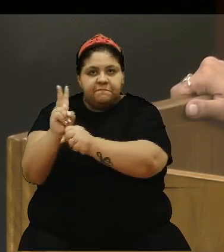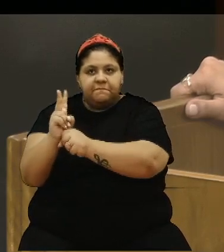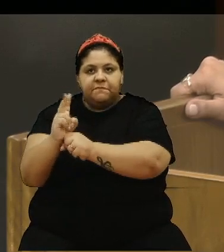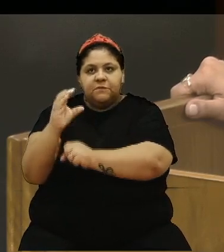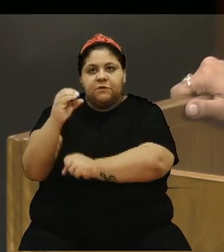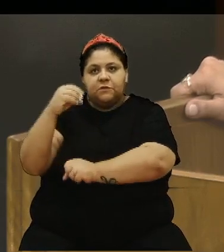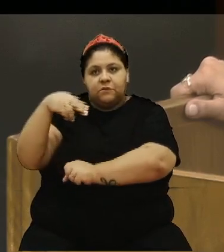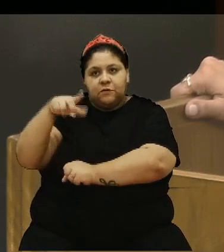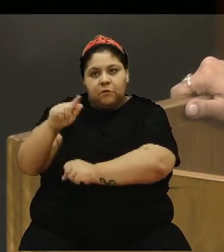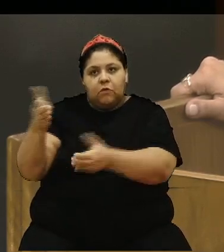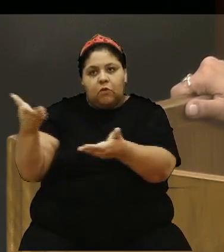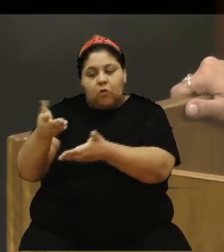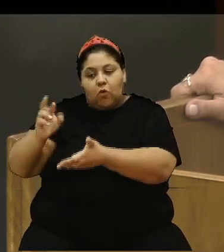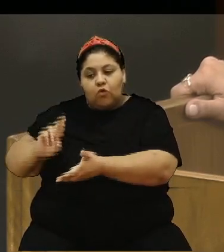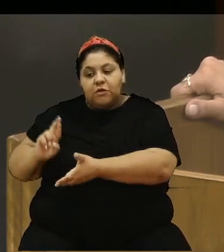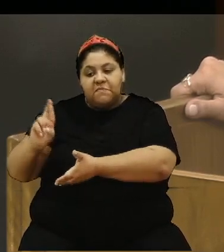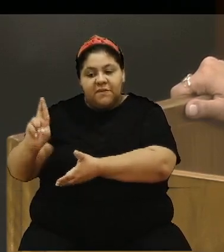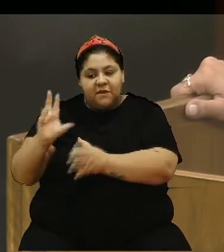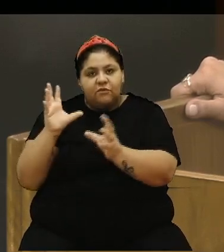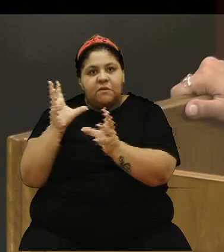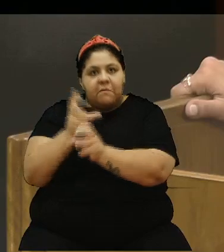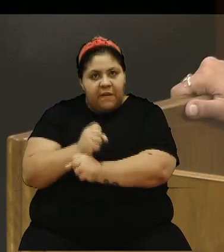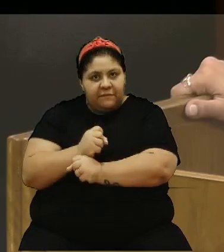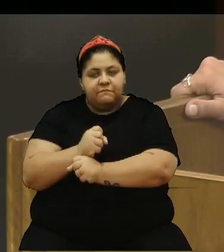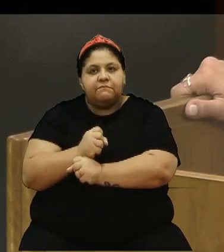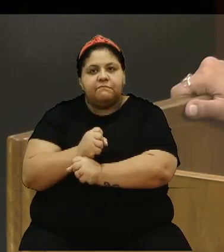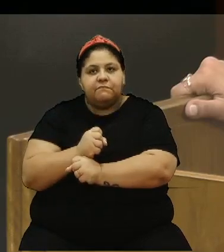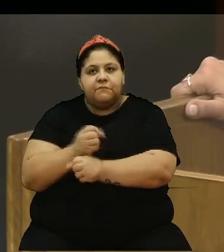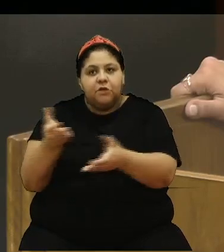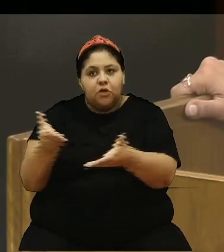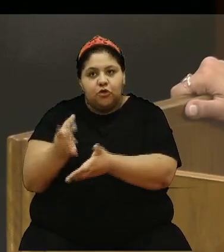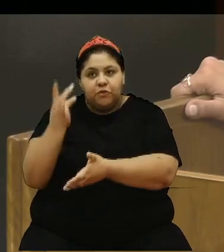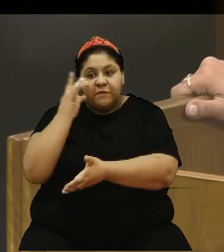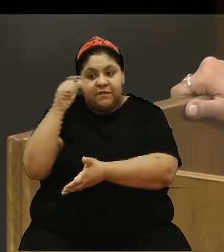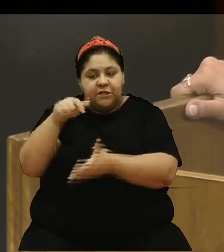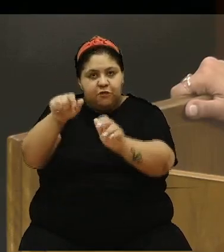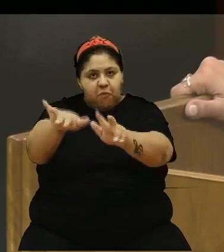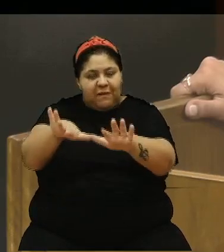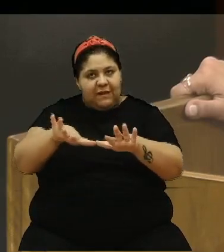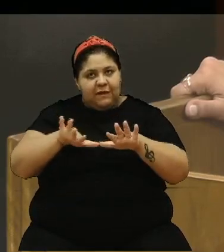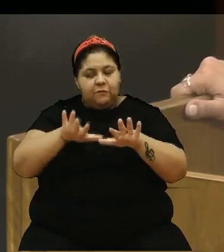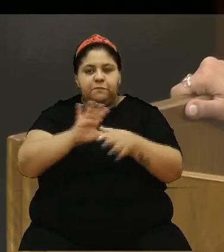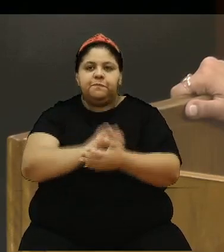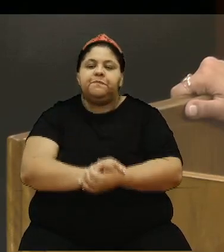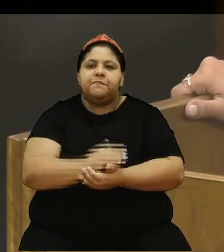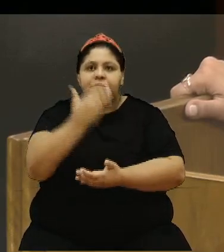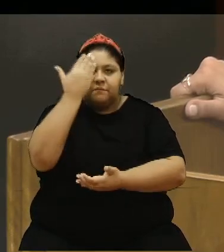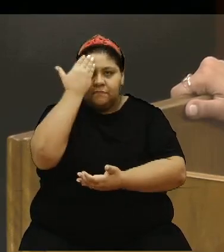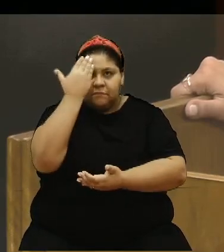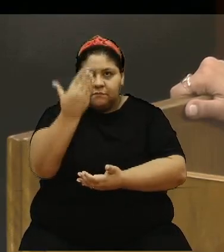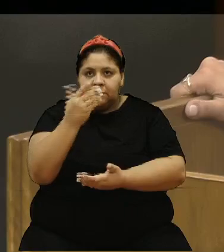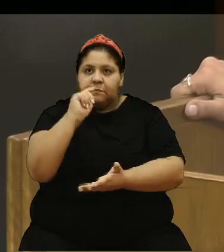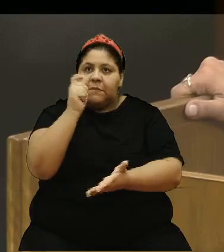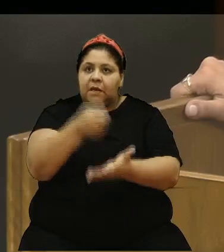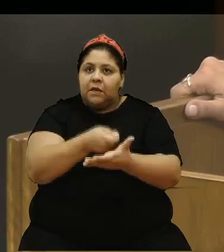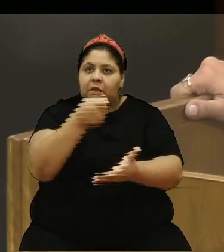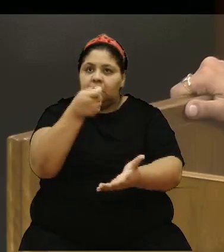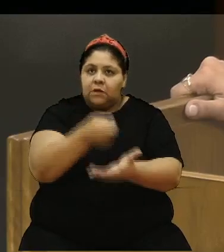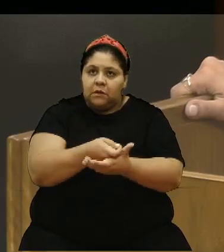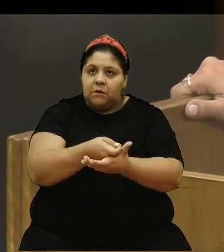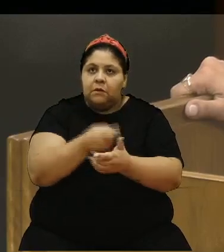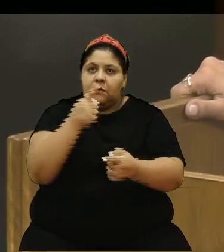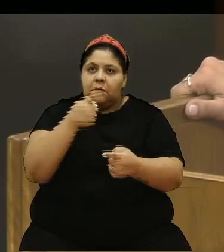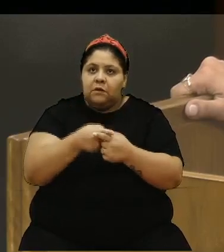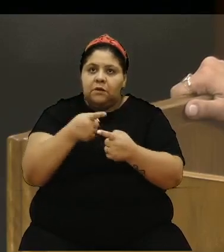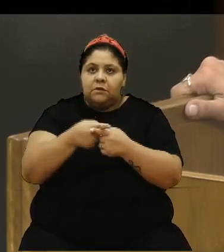ONGs, representantes da causa animal, que se fazem presentes hoje. Agradecer pela luta, porque são